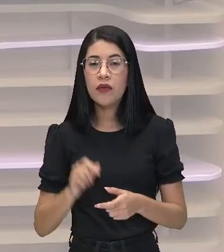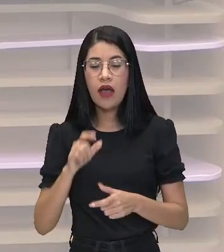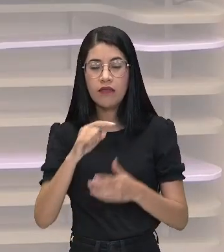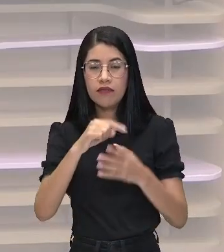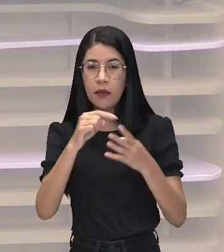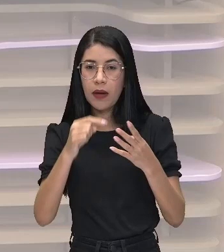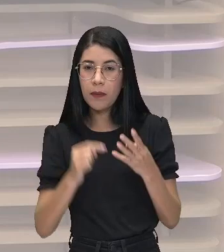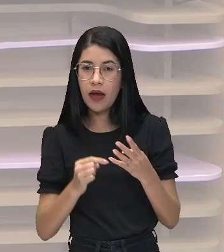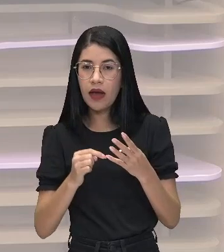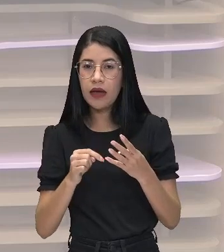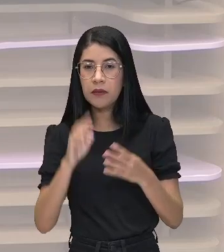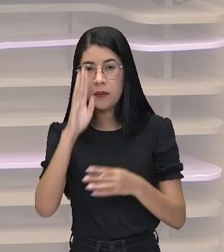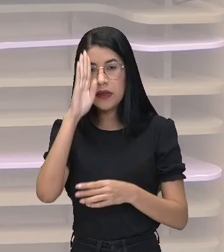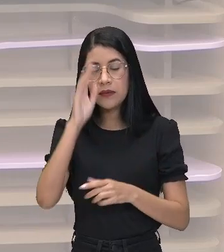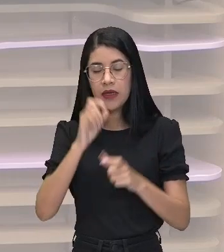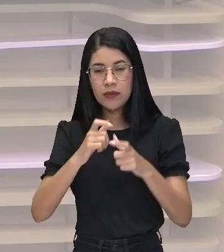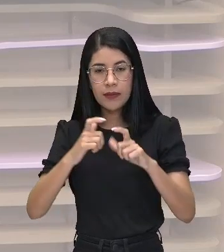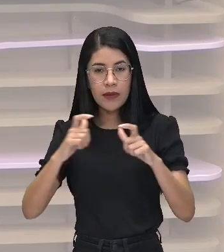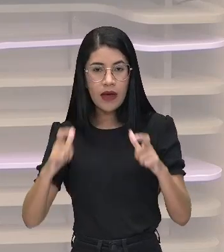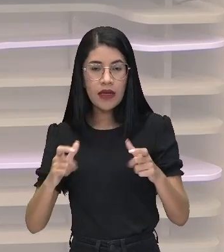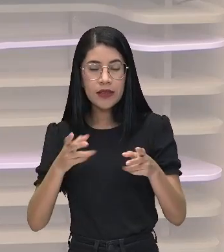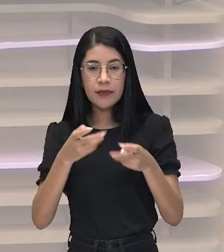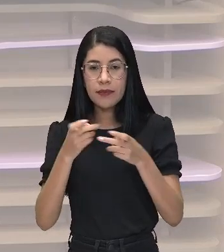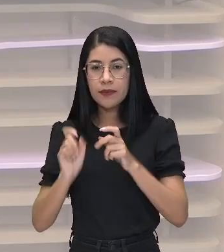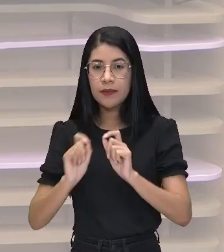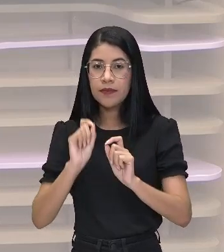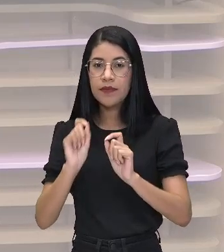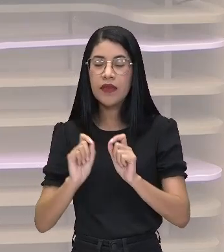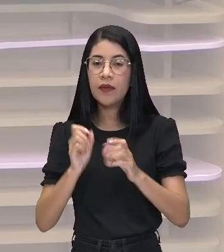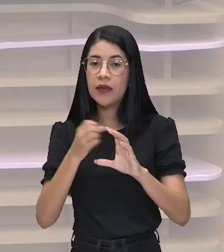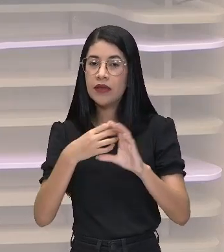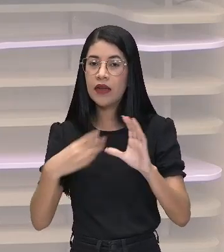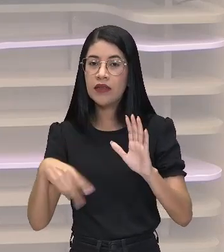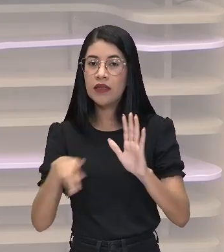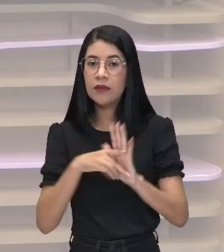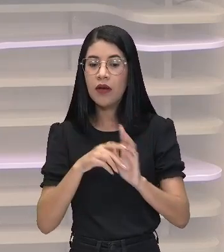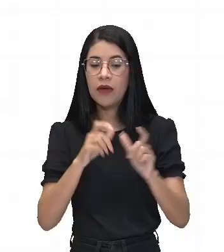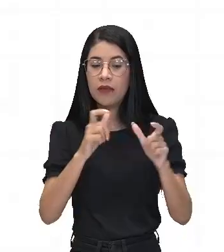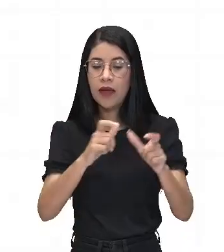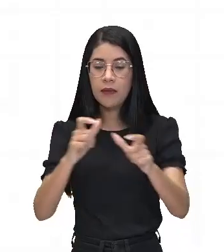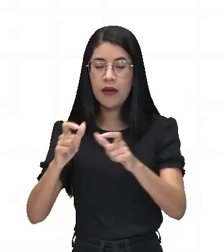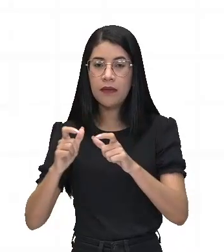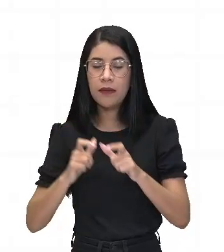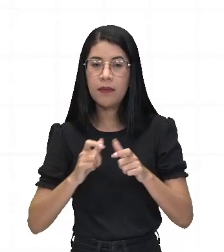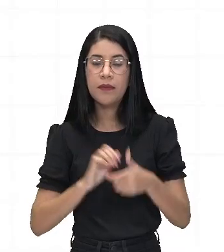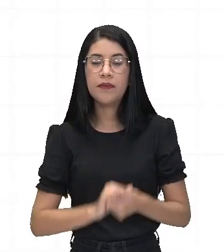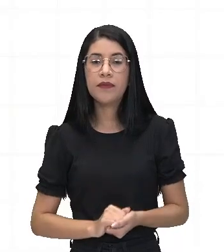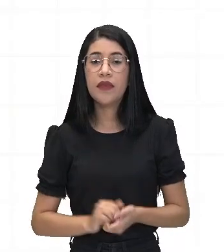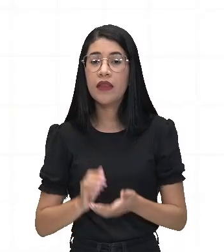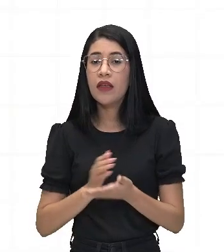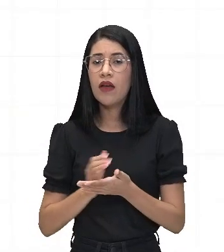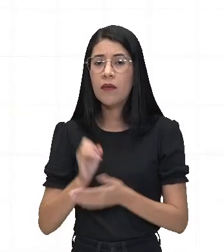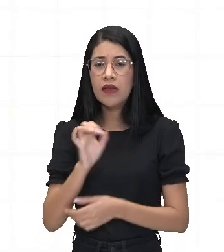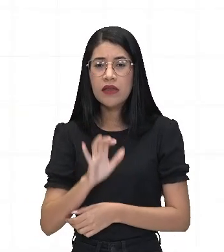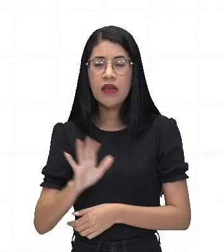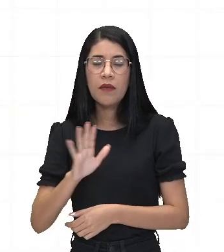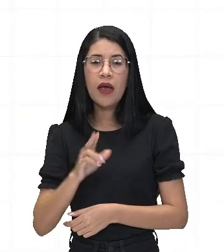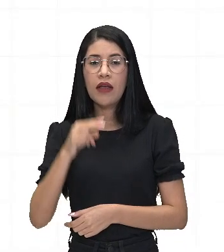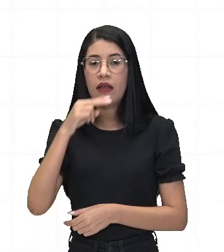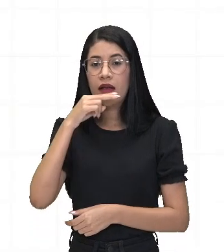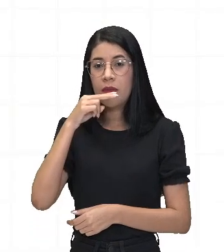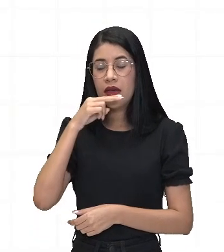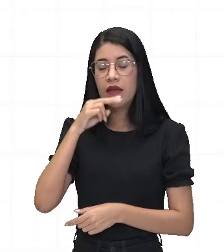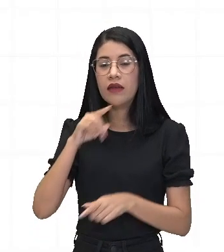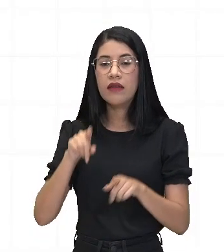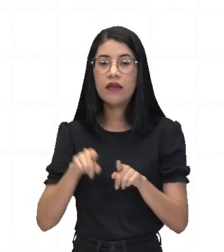em cada uma dessas áreas a gente observa aí essas características. Aí nós temos algumas imagens da cana-de-açúcar, olha,